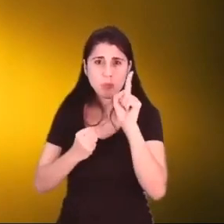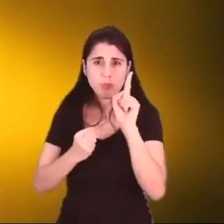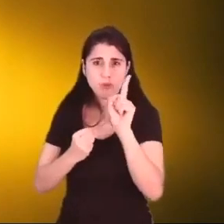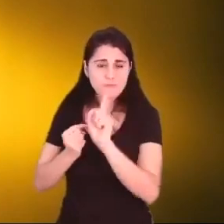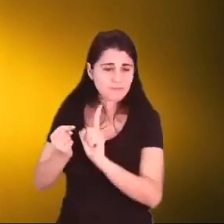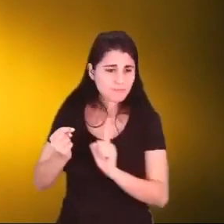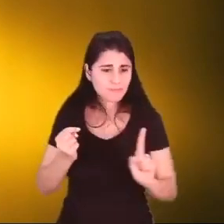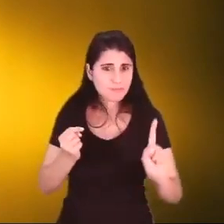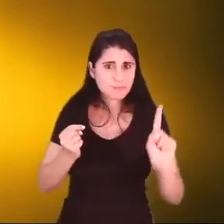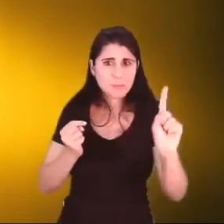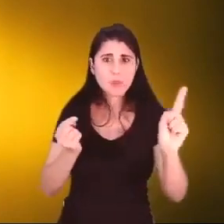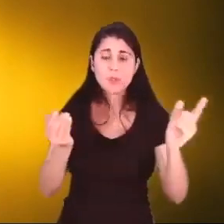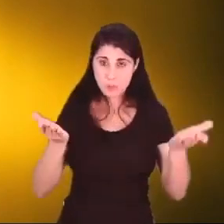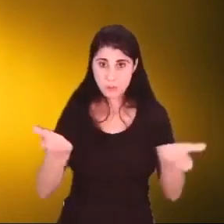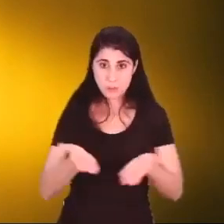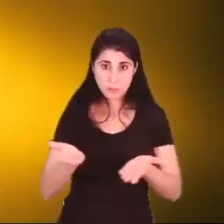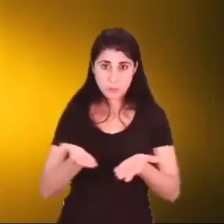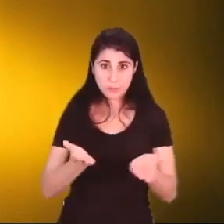está hoje